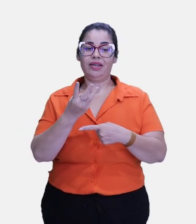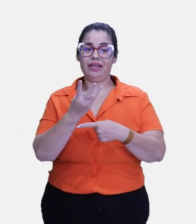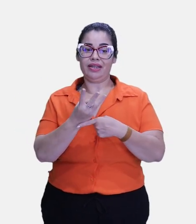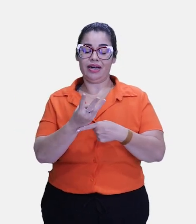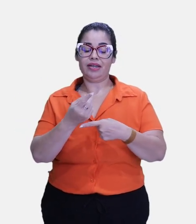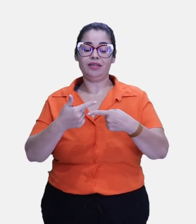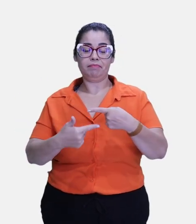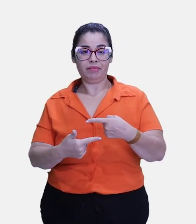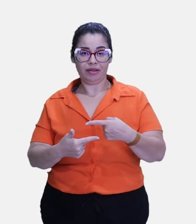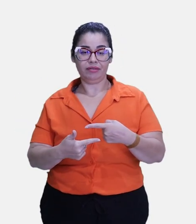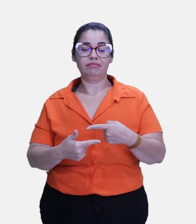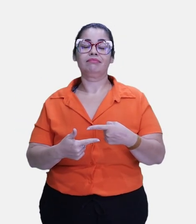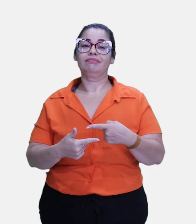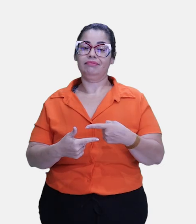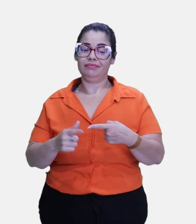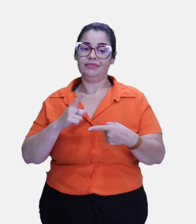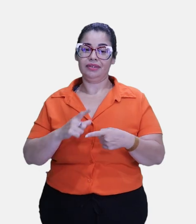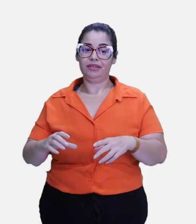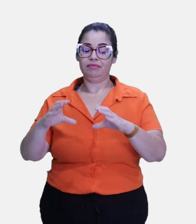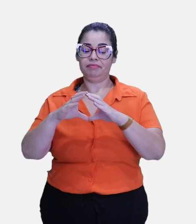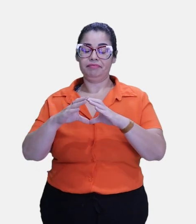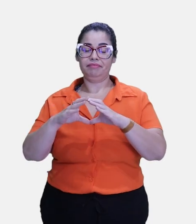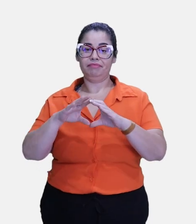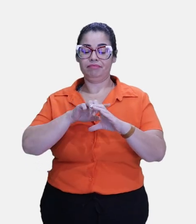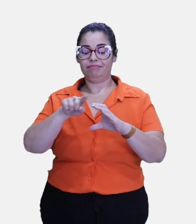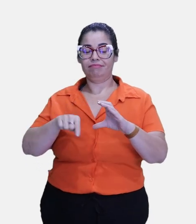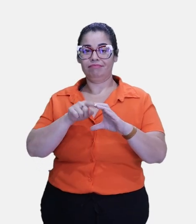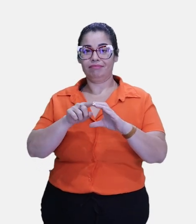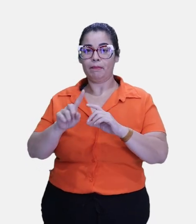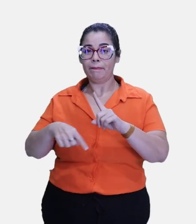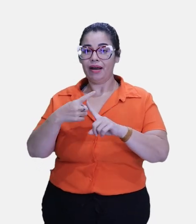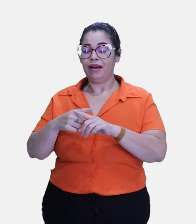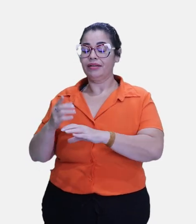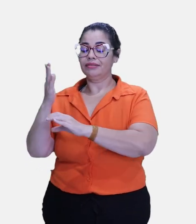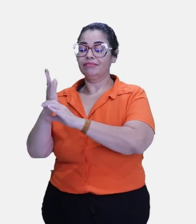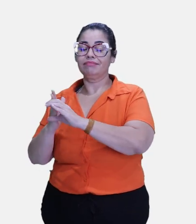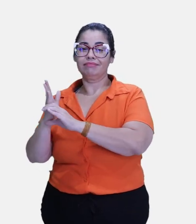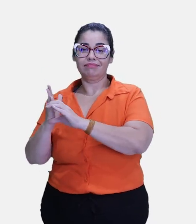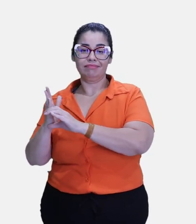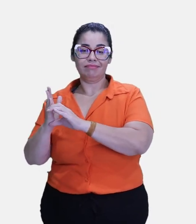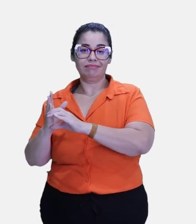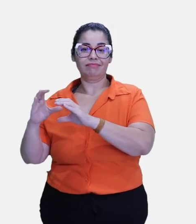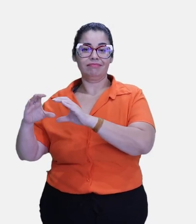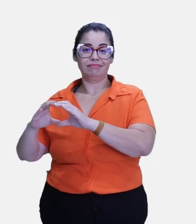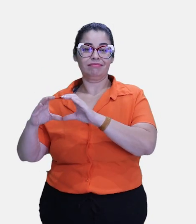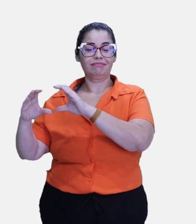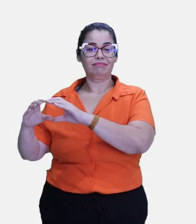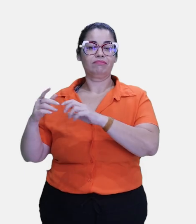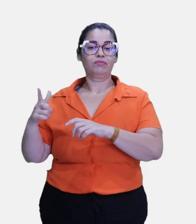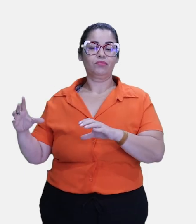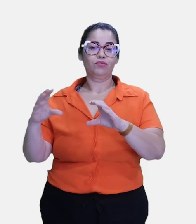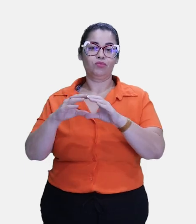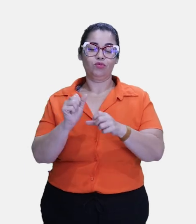fração 3 meios, por exemplo, temos um objeto inteiro mais meia parte do